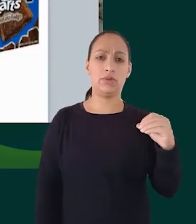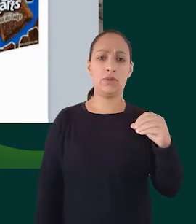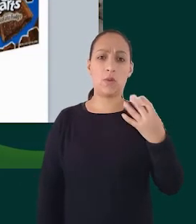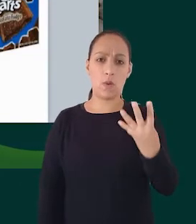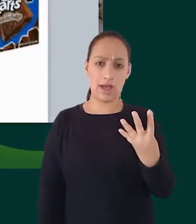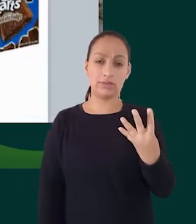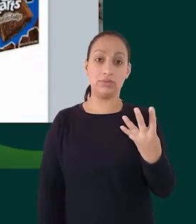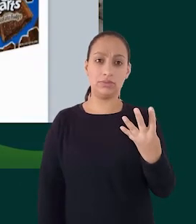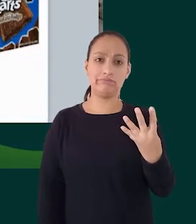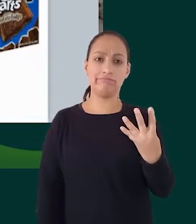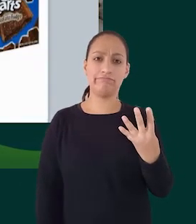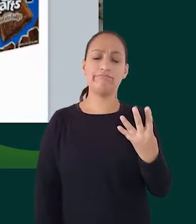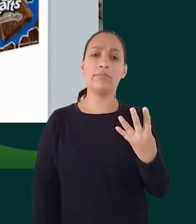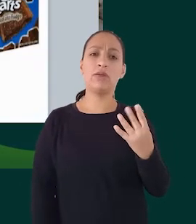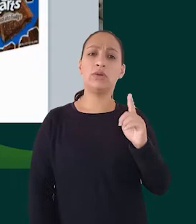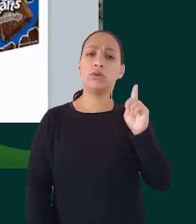né?